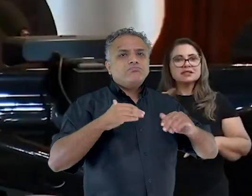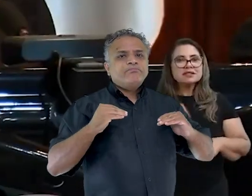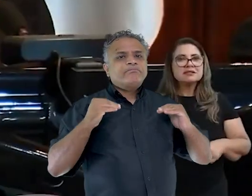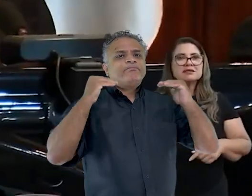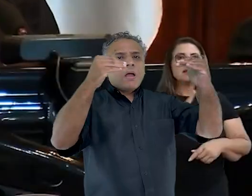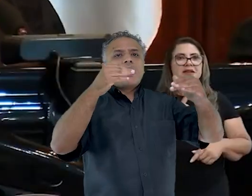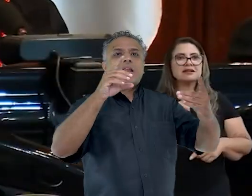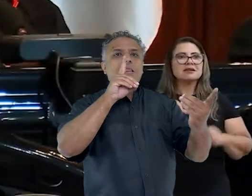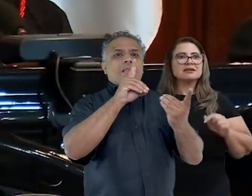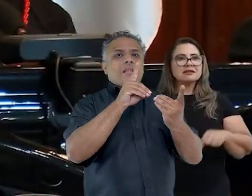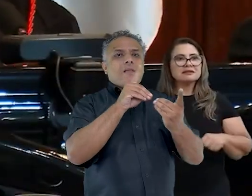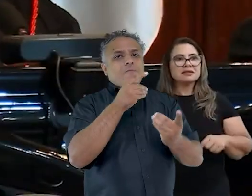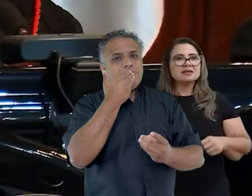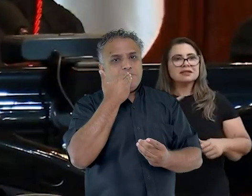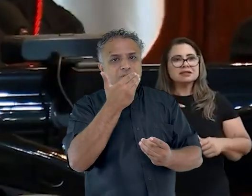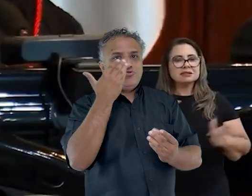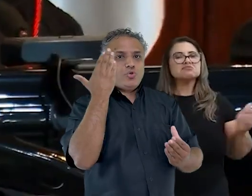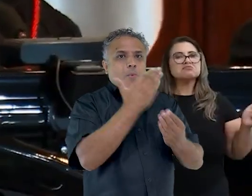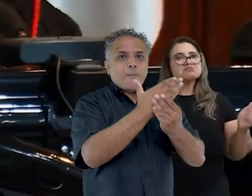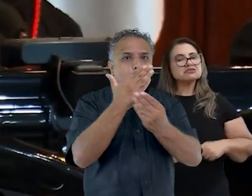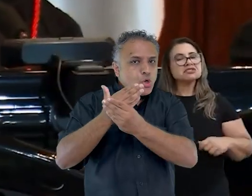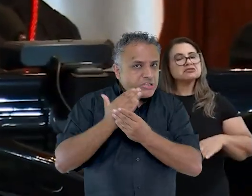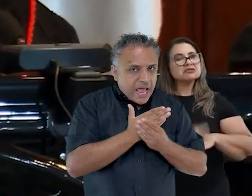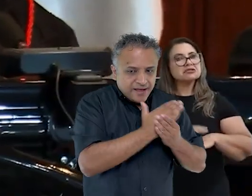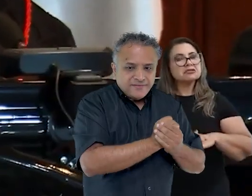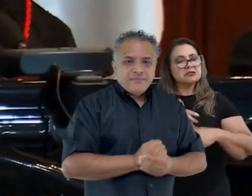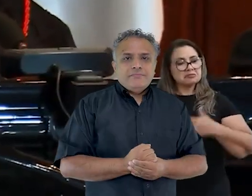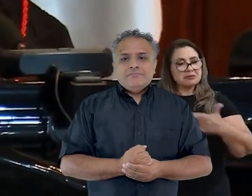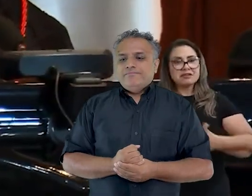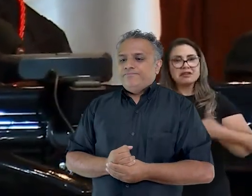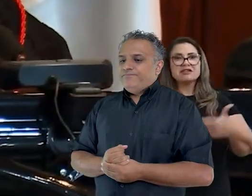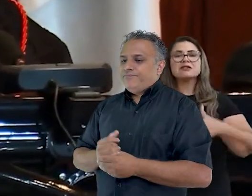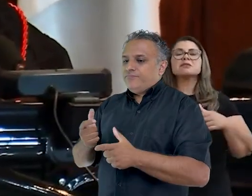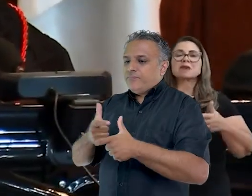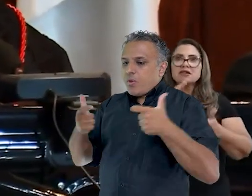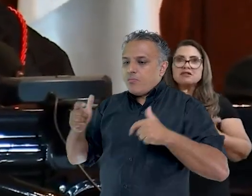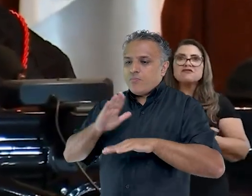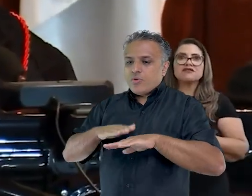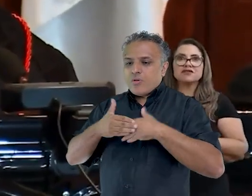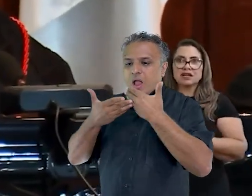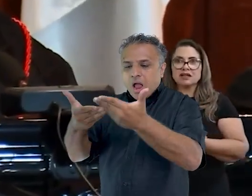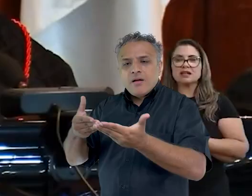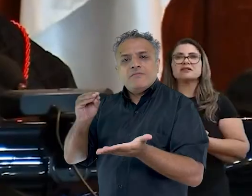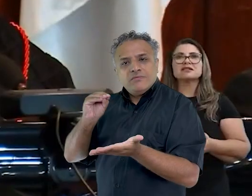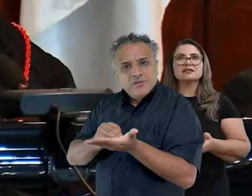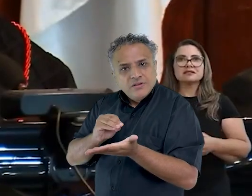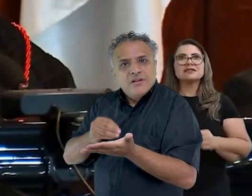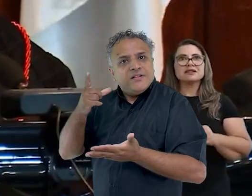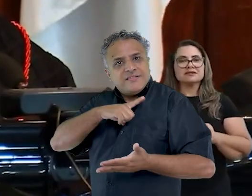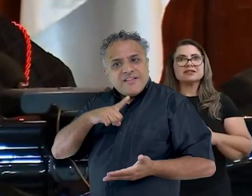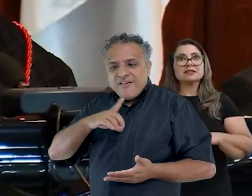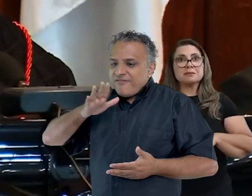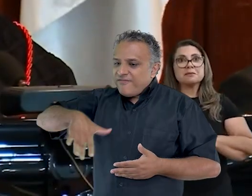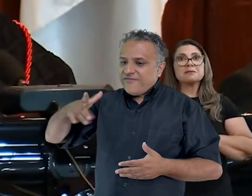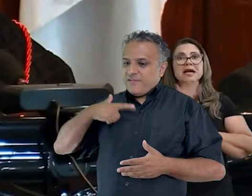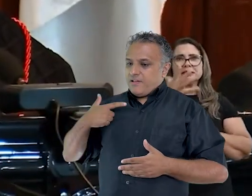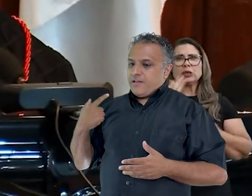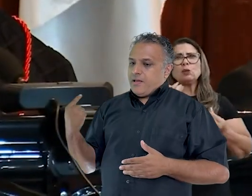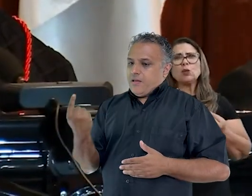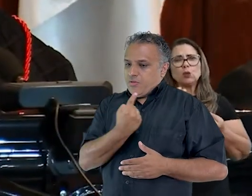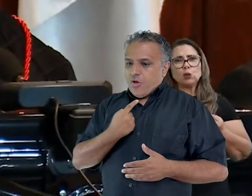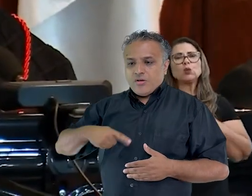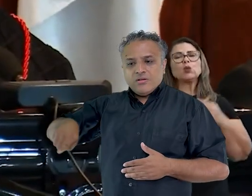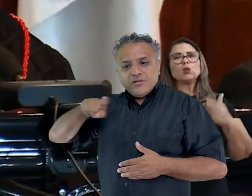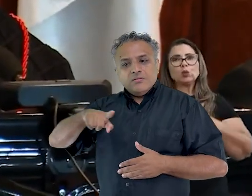para atender a demanda de processos. Muito há o que fazer, não nega o tribunal, não negamos nós,